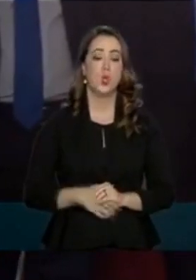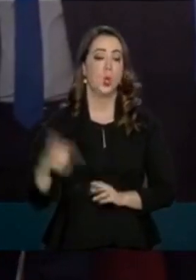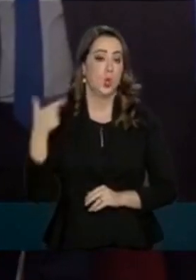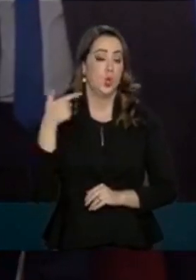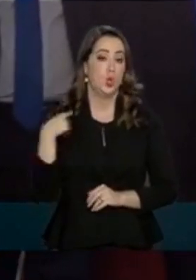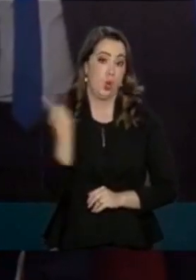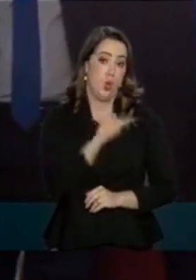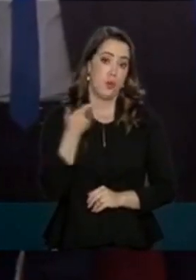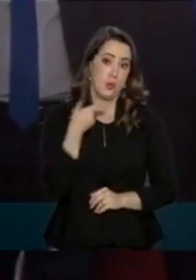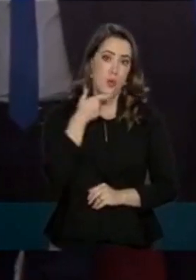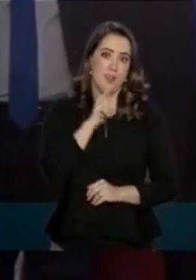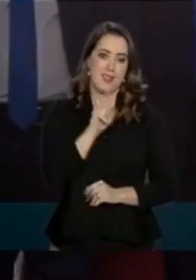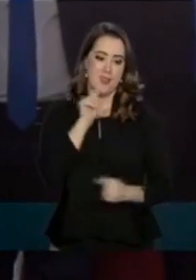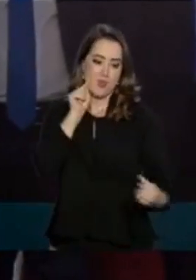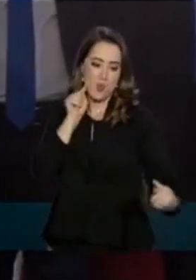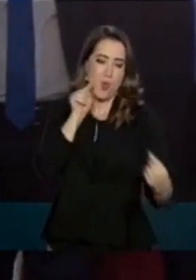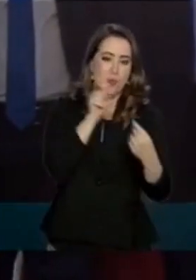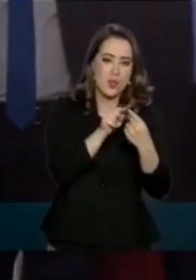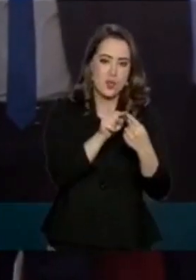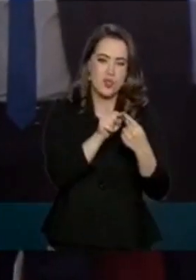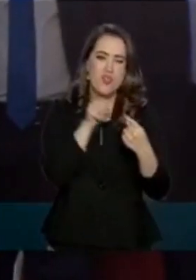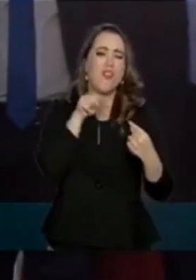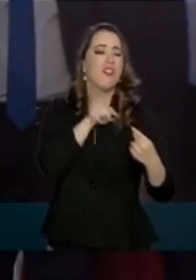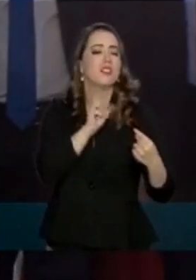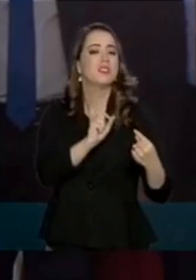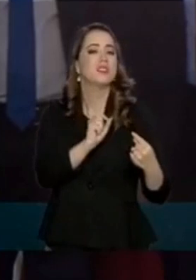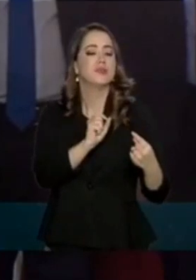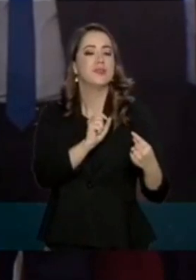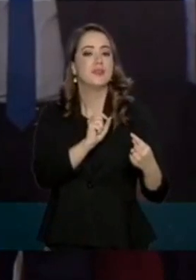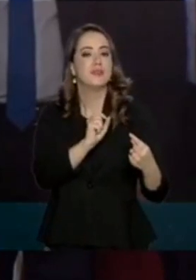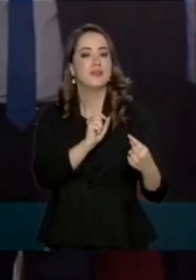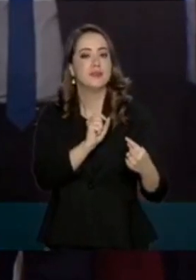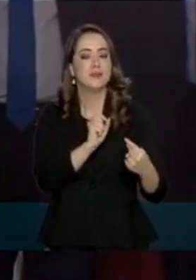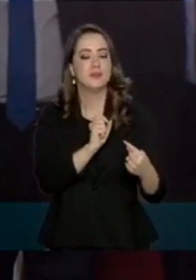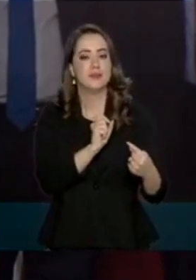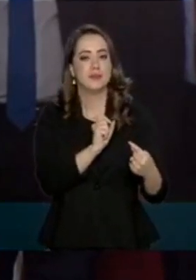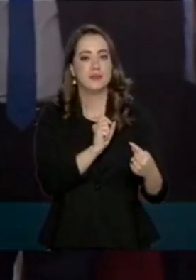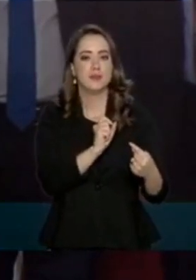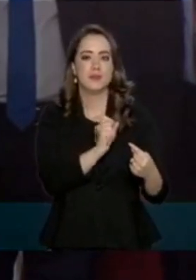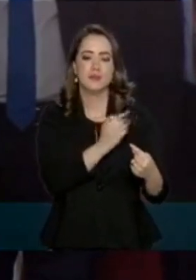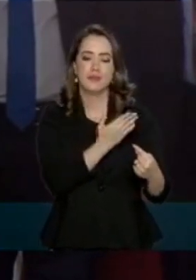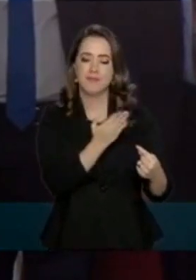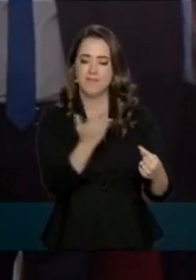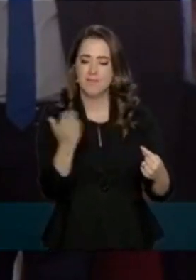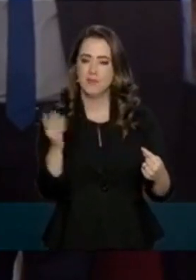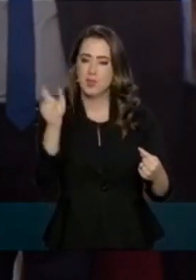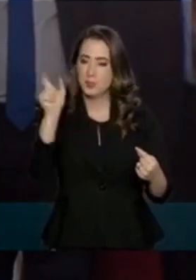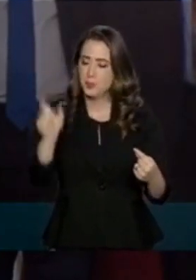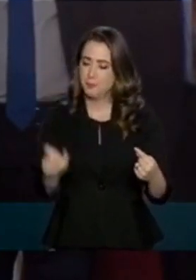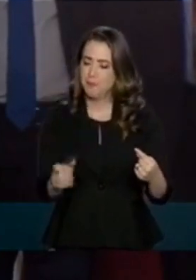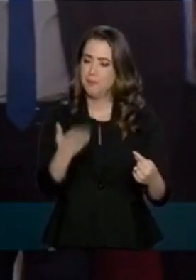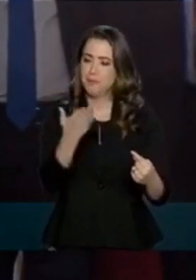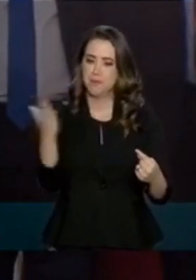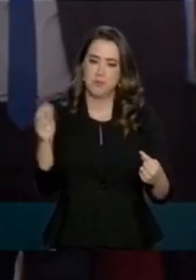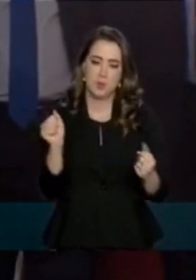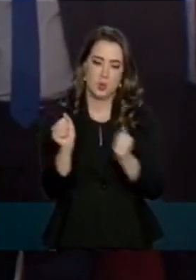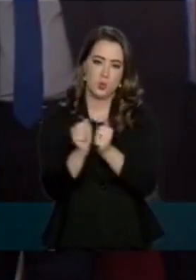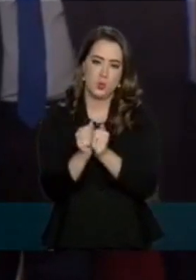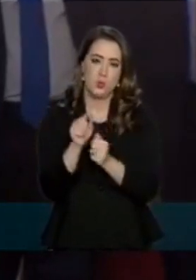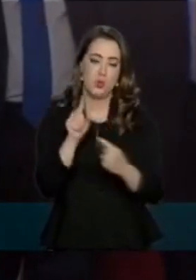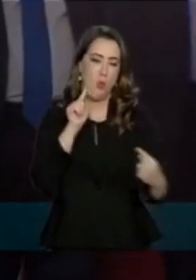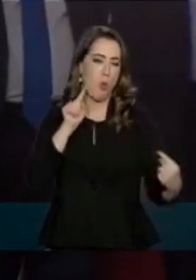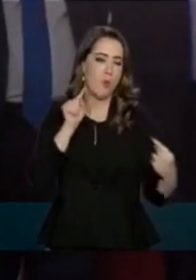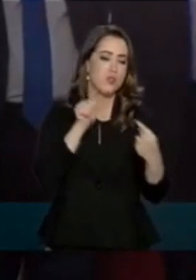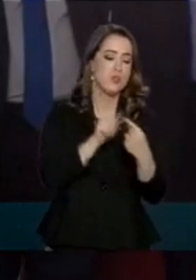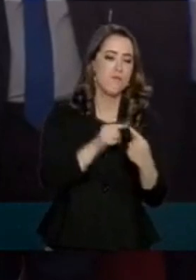Atingimos um objetivo, e esse objetivo, prezado Zilmar Miguel, eu